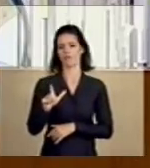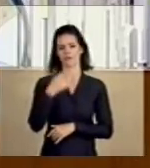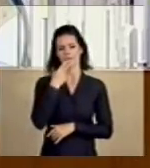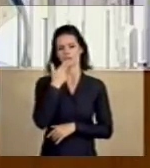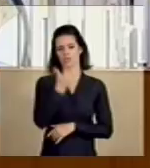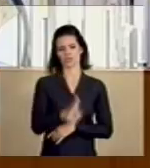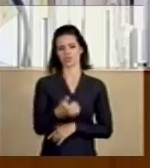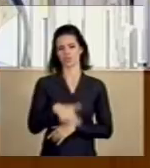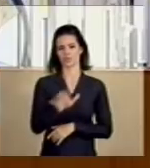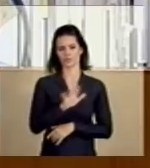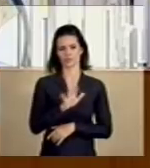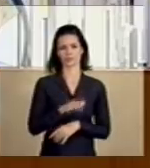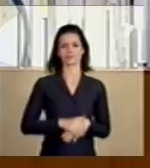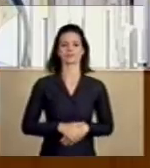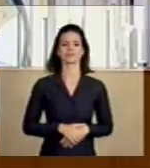apenas juntada de voto,